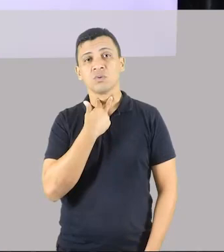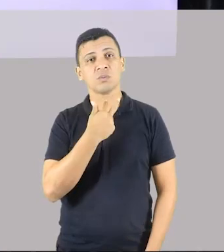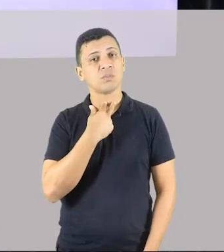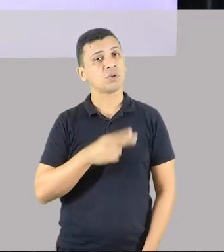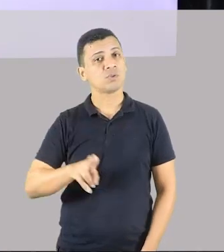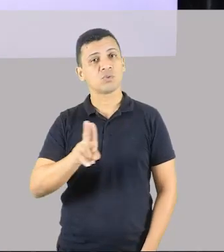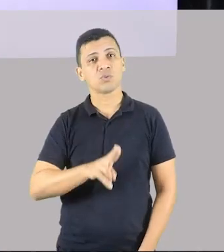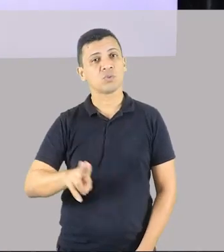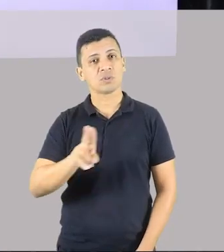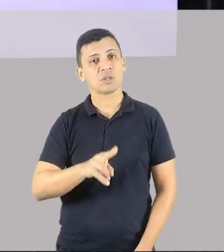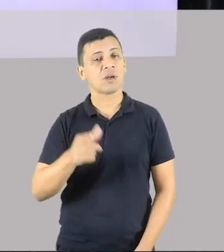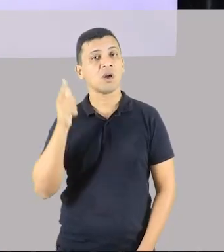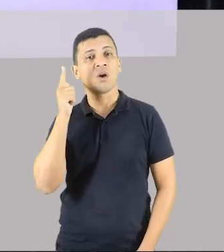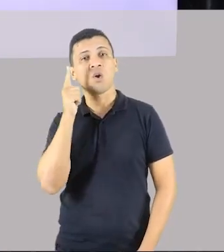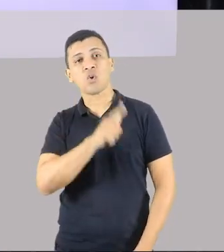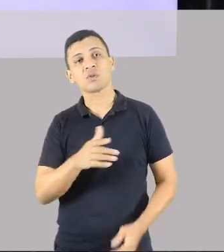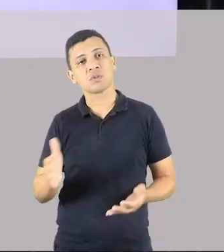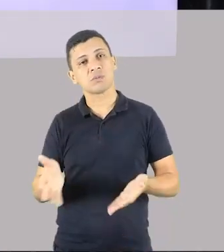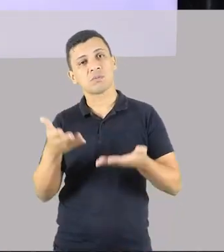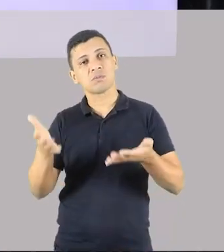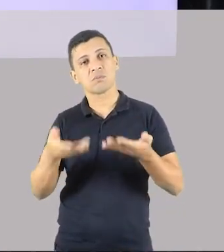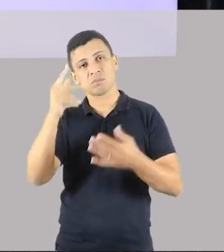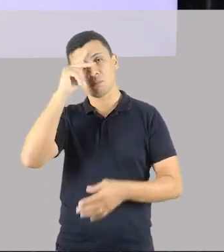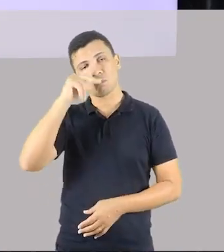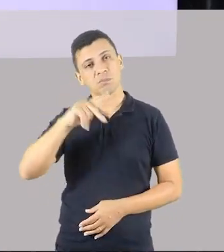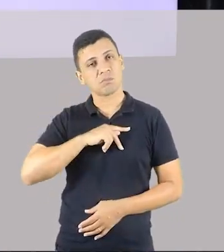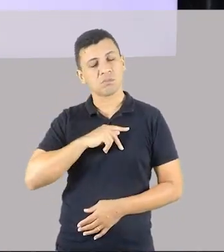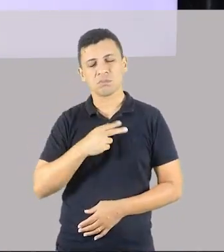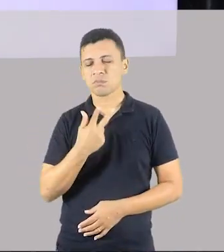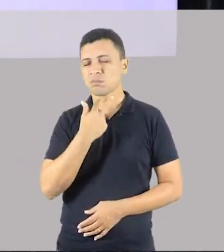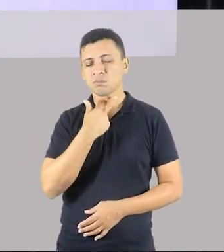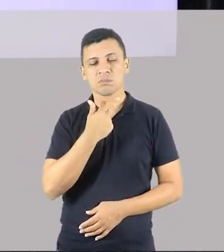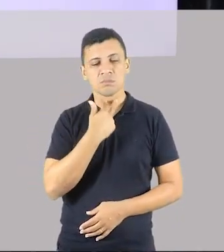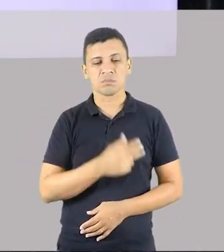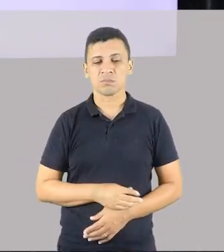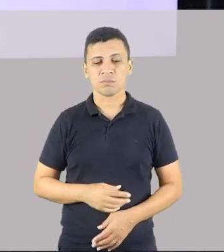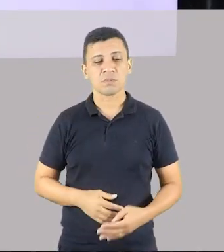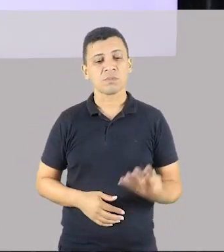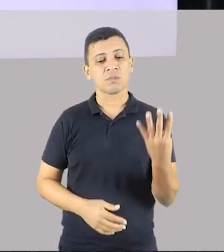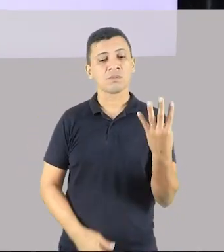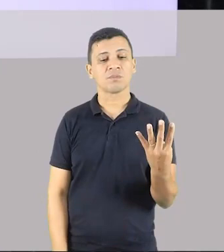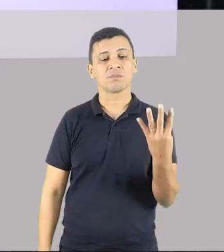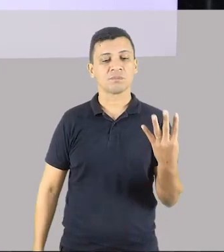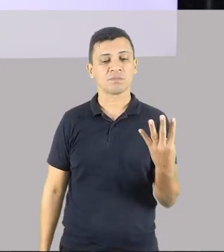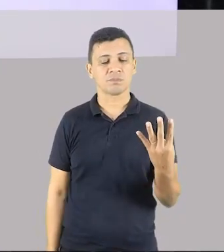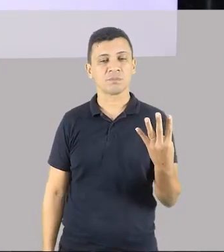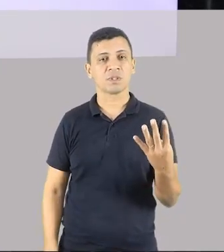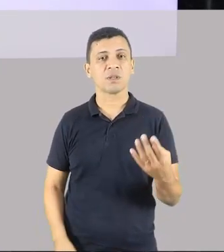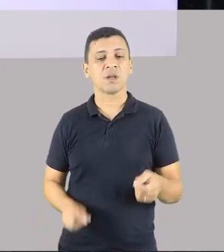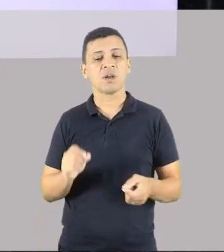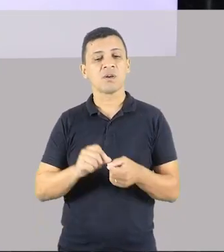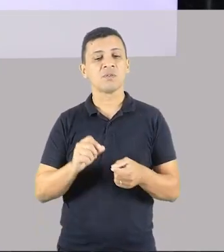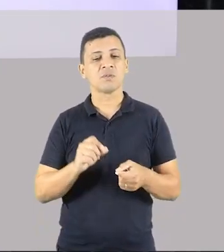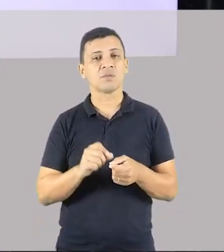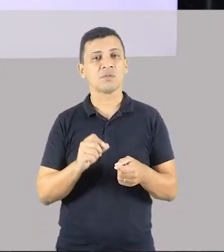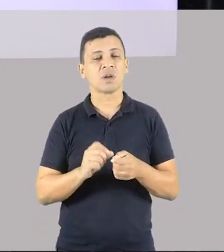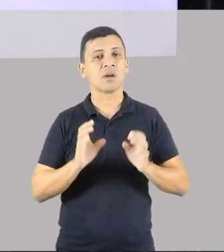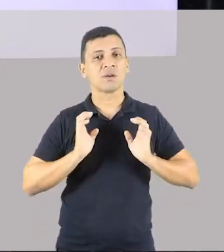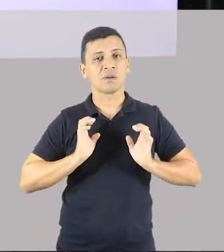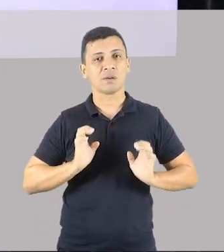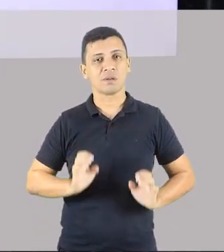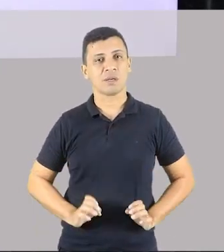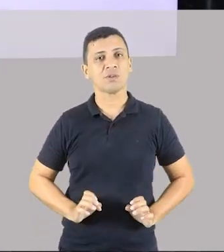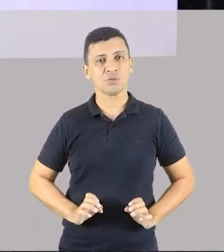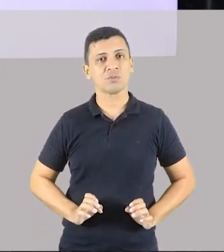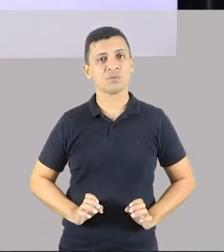dela para beneficiar alguém. Inciso quarto, atuação segundo os padrões éticos